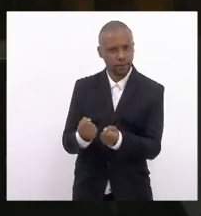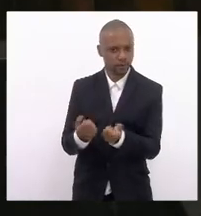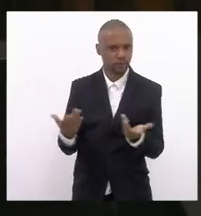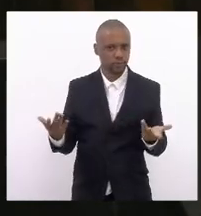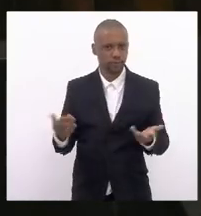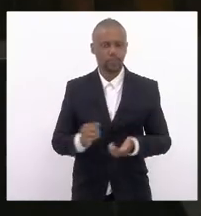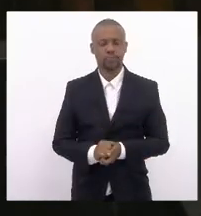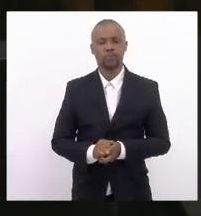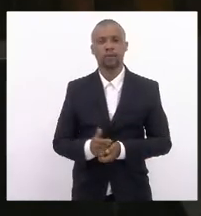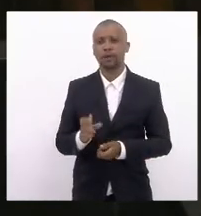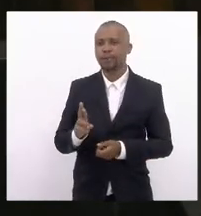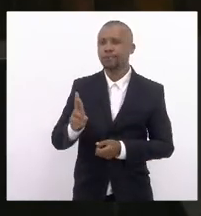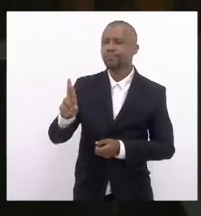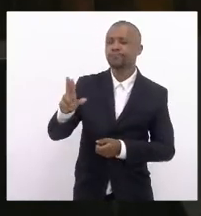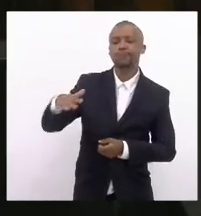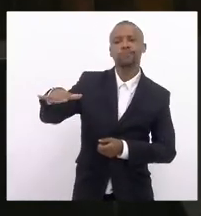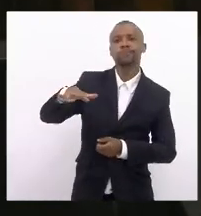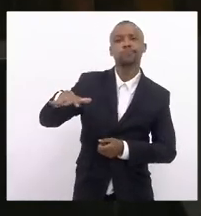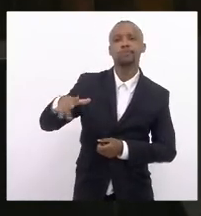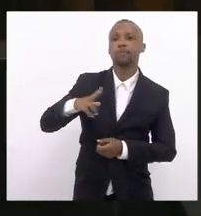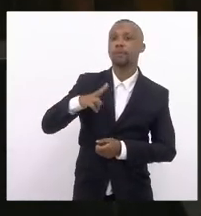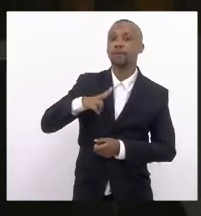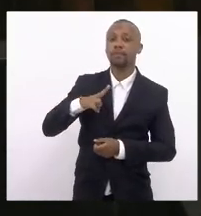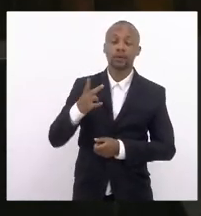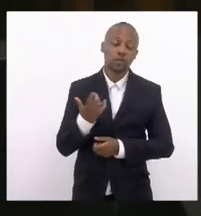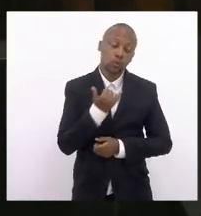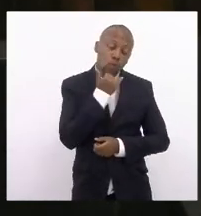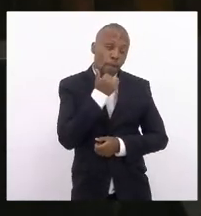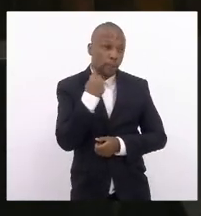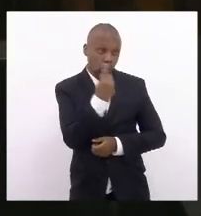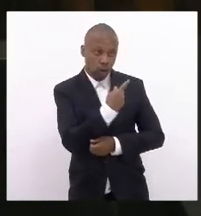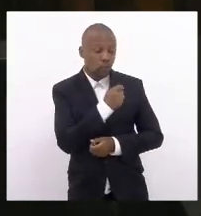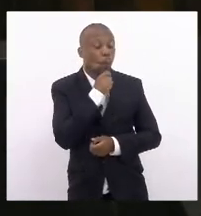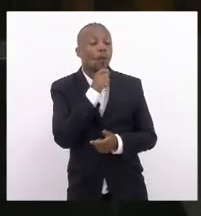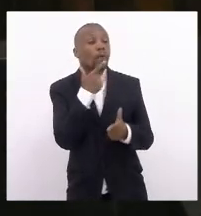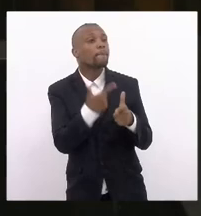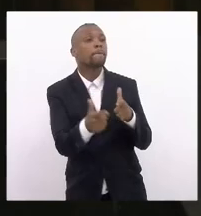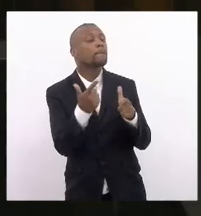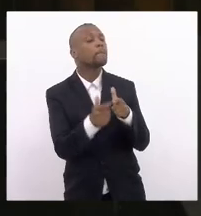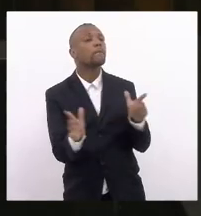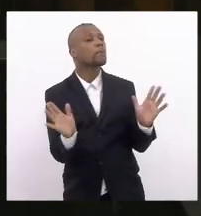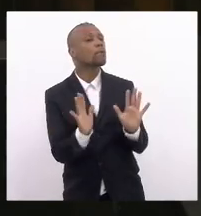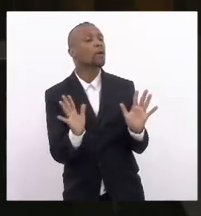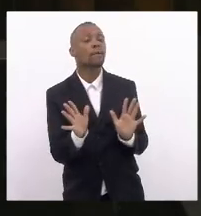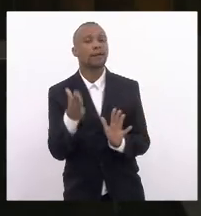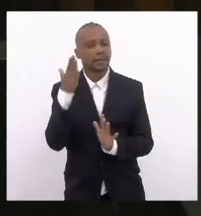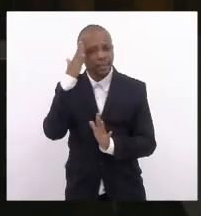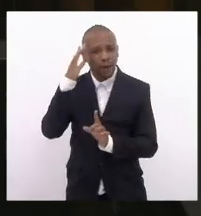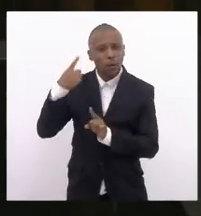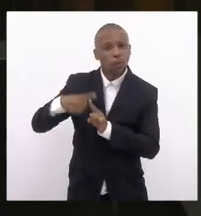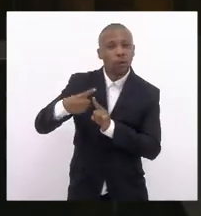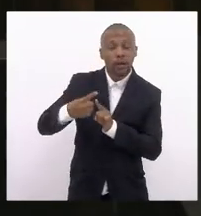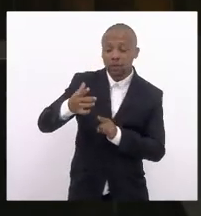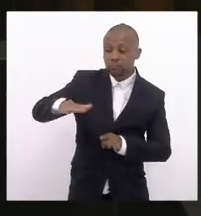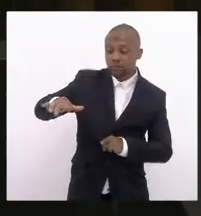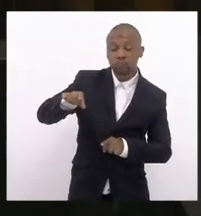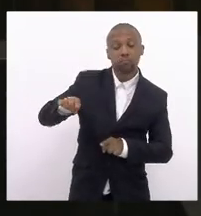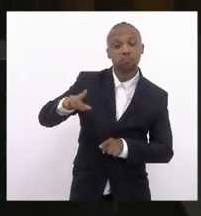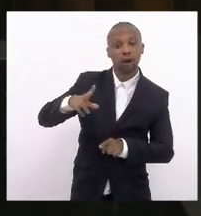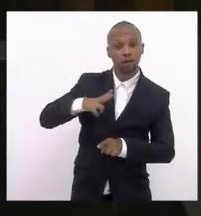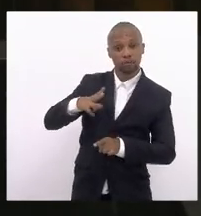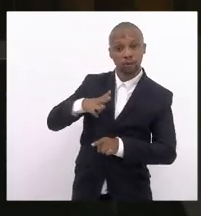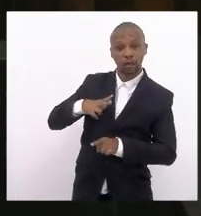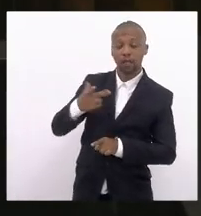Os representantes da rede privada disseram, pela gente não tem problema. Sabe por quê? Porque as escolas da rede privada